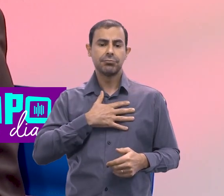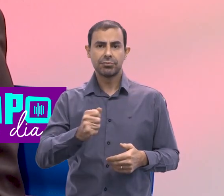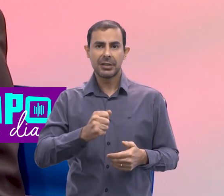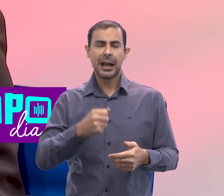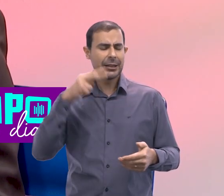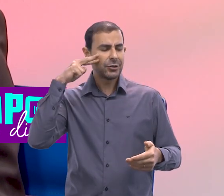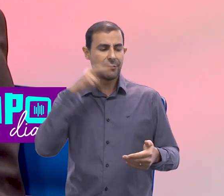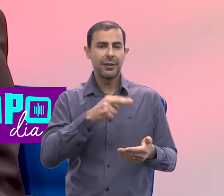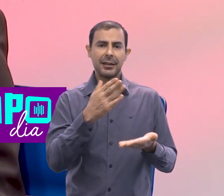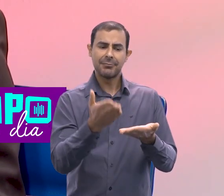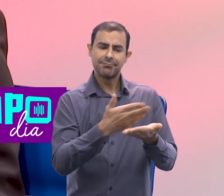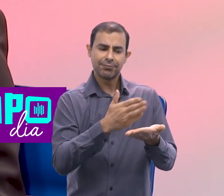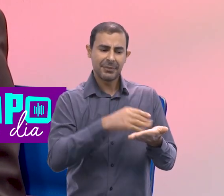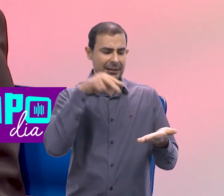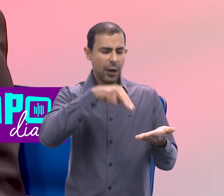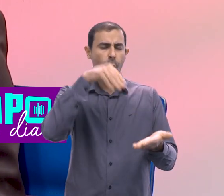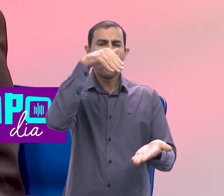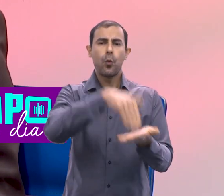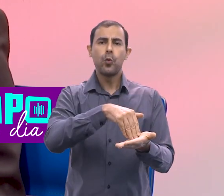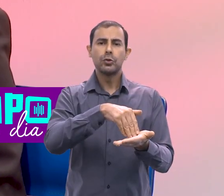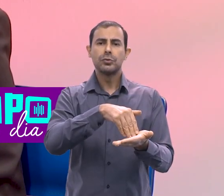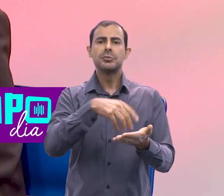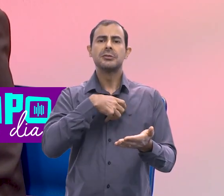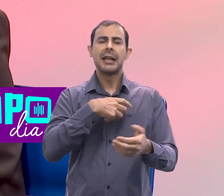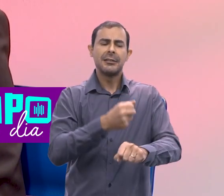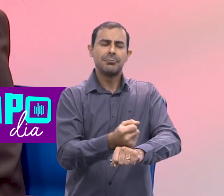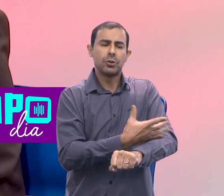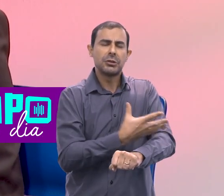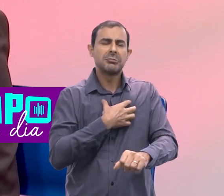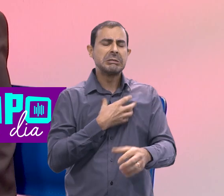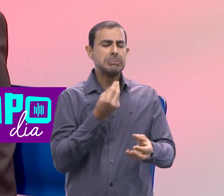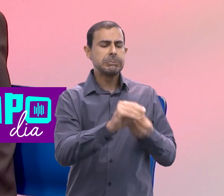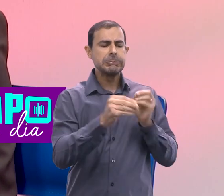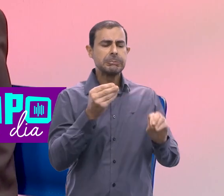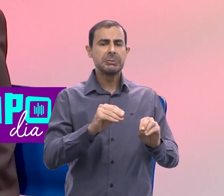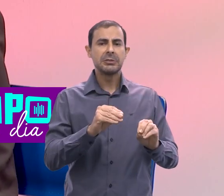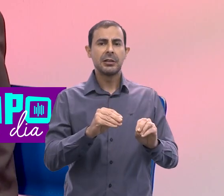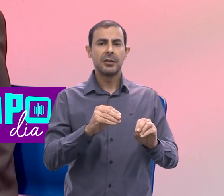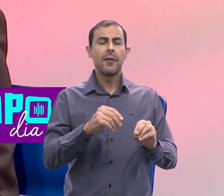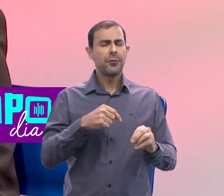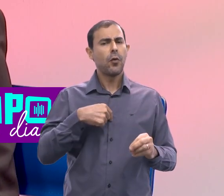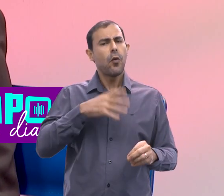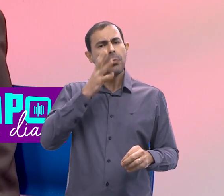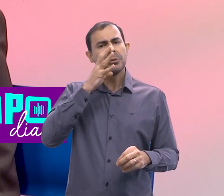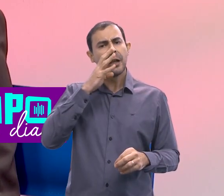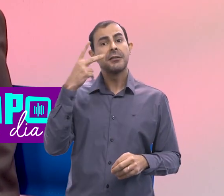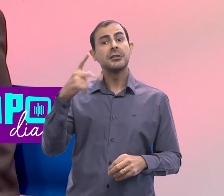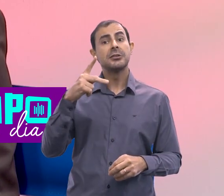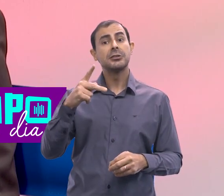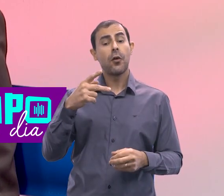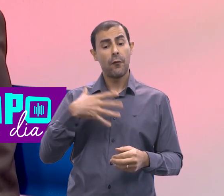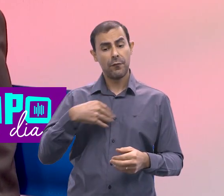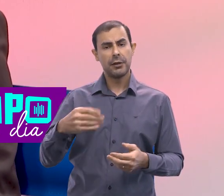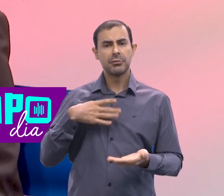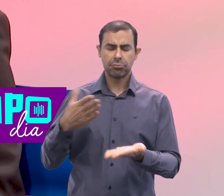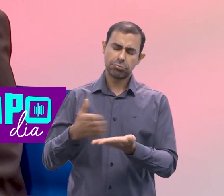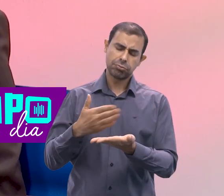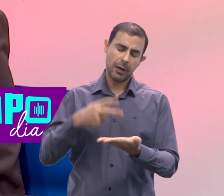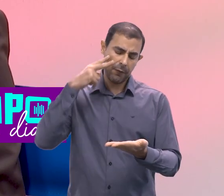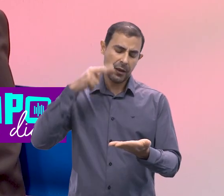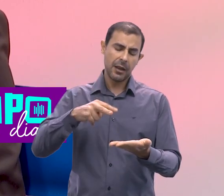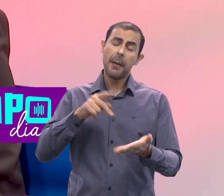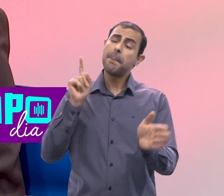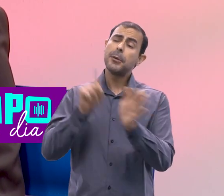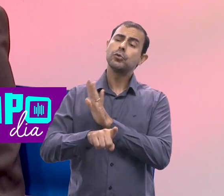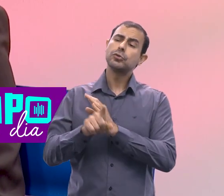ele deixar registro dos sentimentos e emoções nas últimas páginas do caderno no meio. Observa, abra o caderno do seu filho, pergunte como